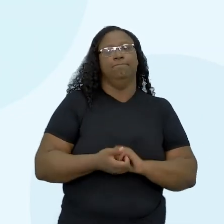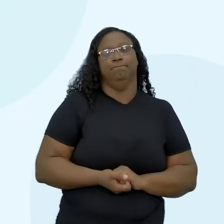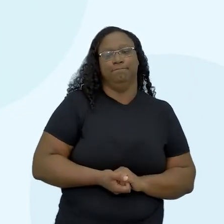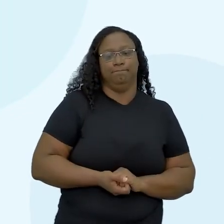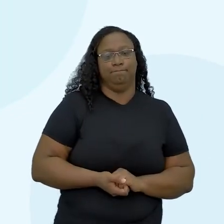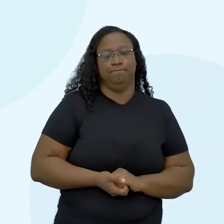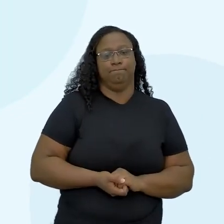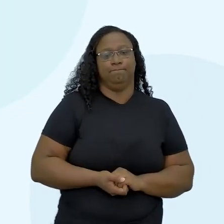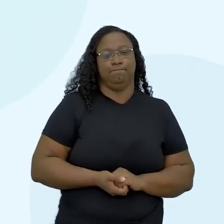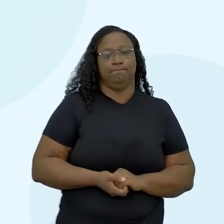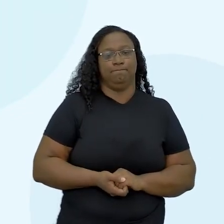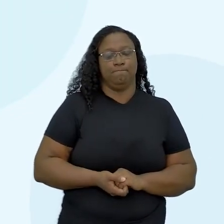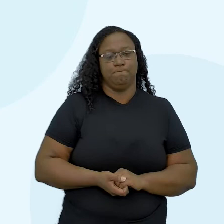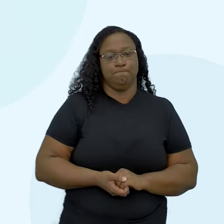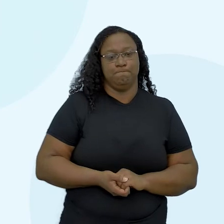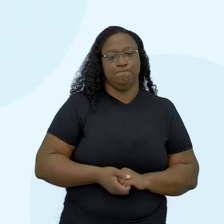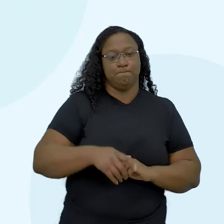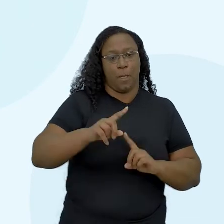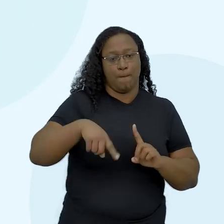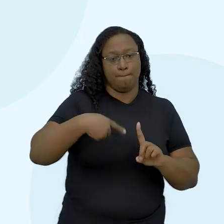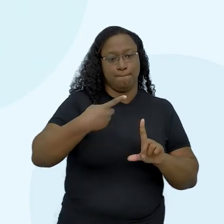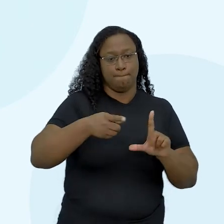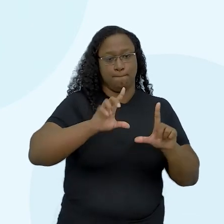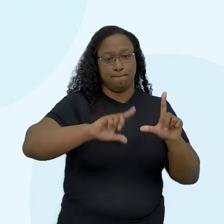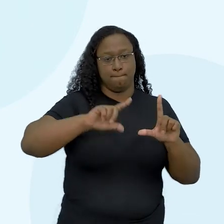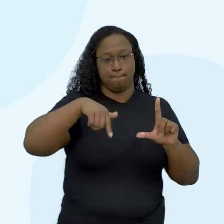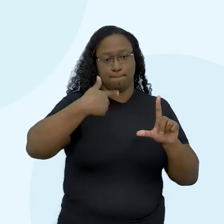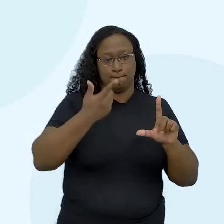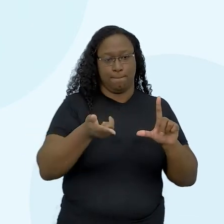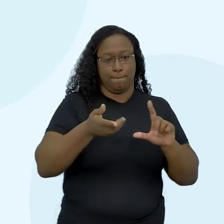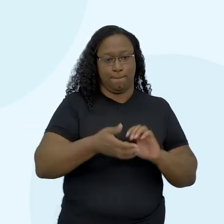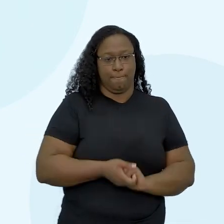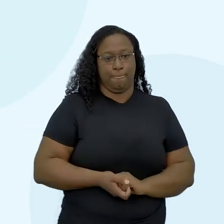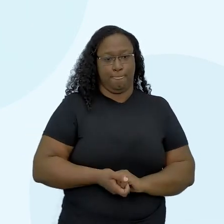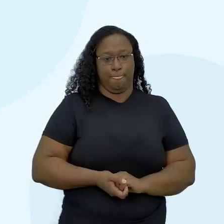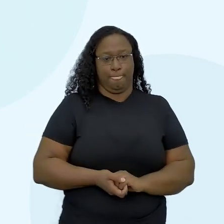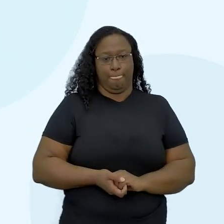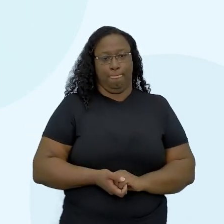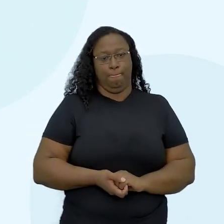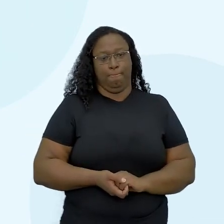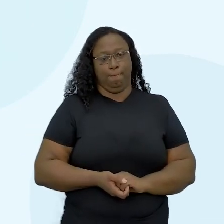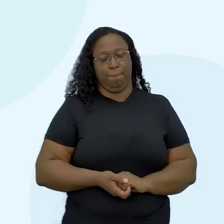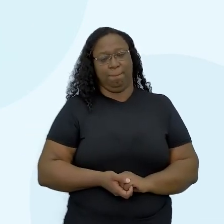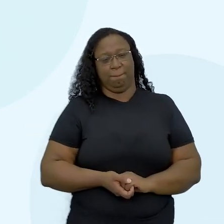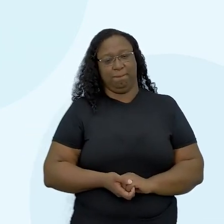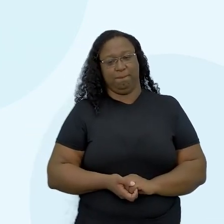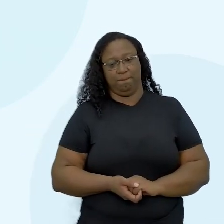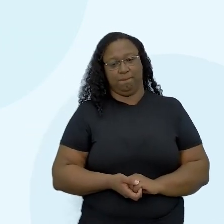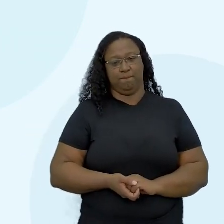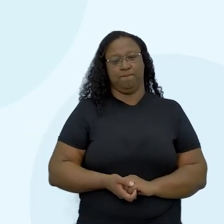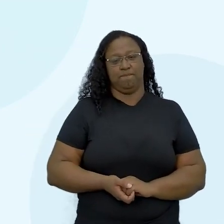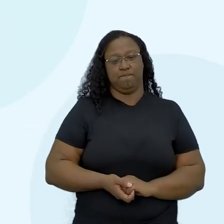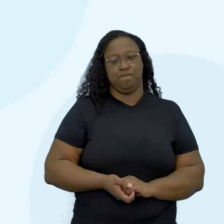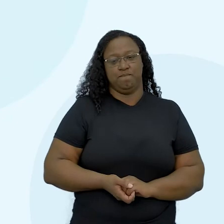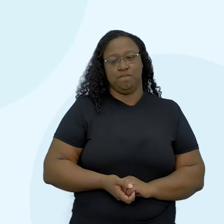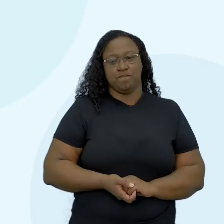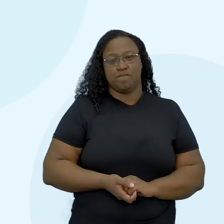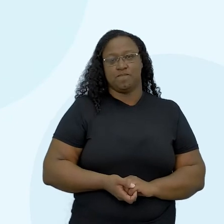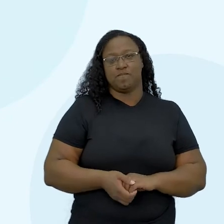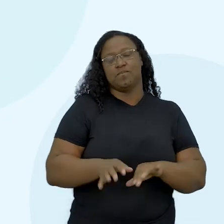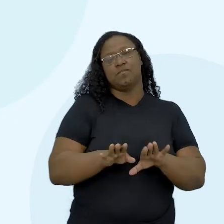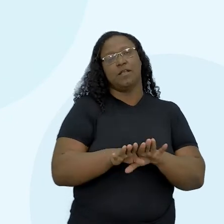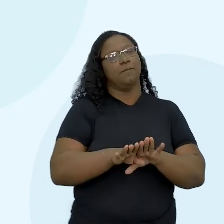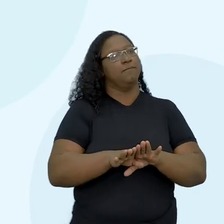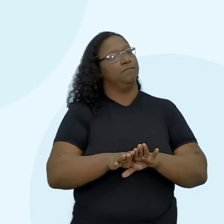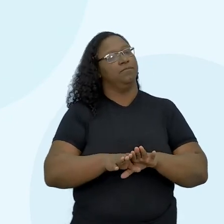para o segundo. Esse aqui é mais famosinho, mais famosão, né? A gente vê inclusive